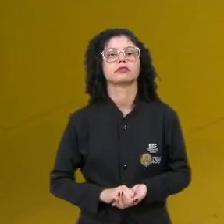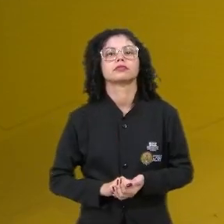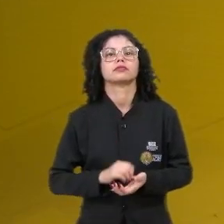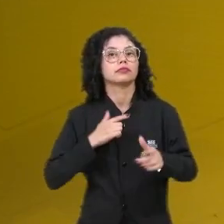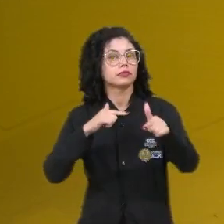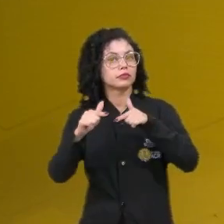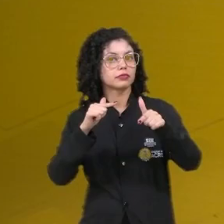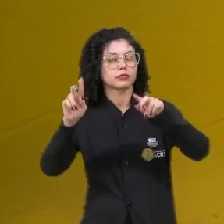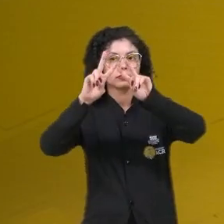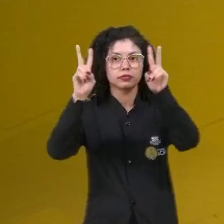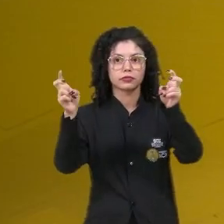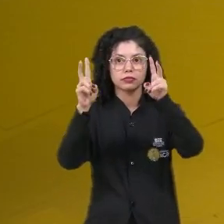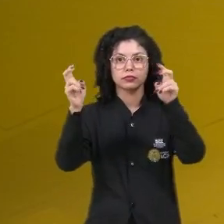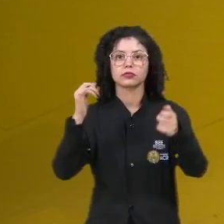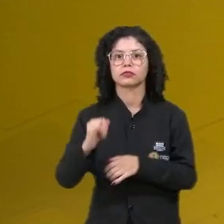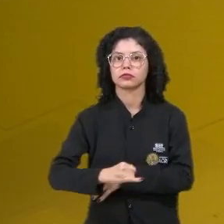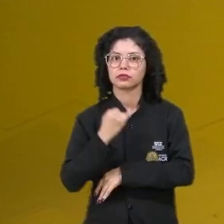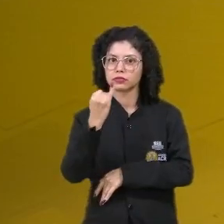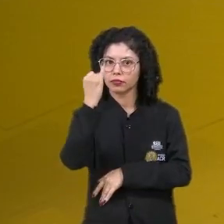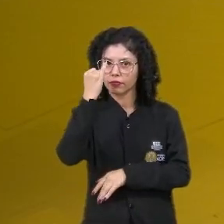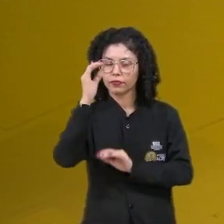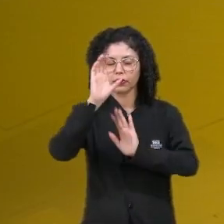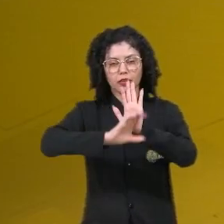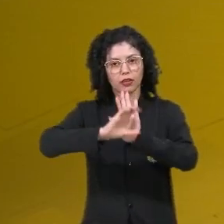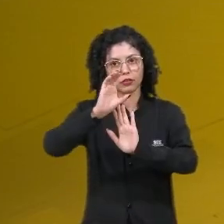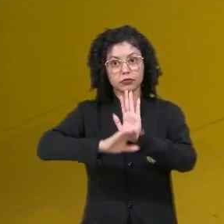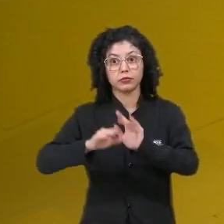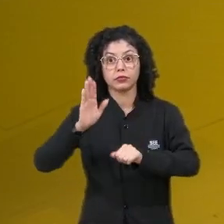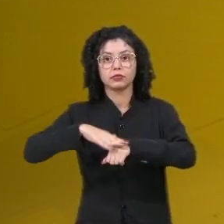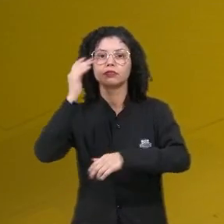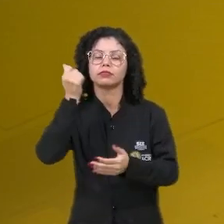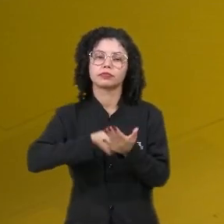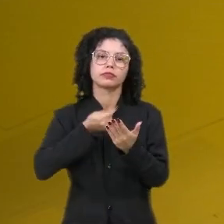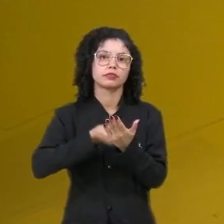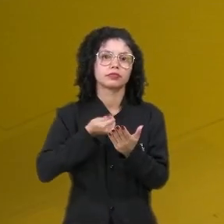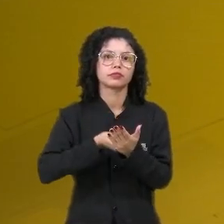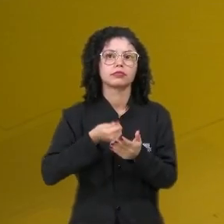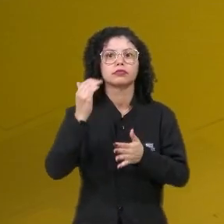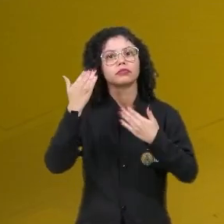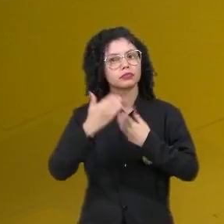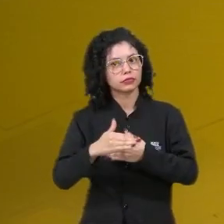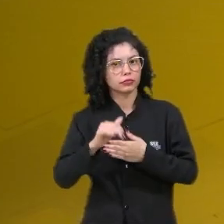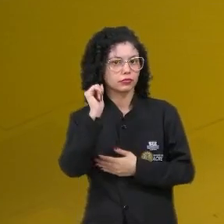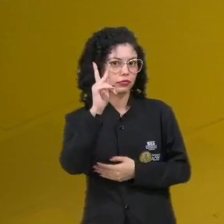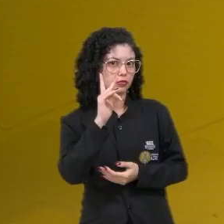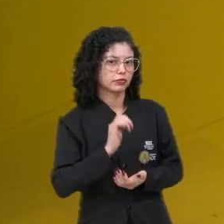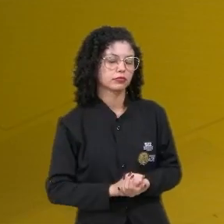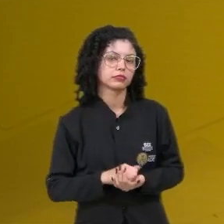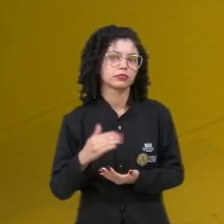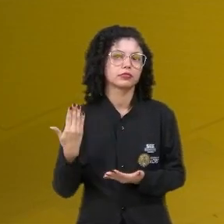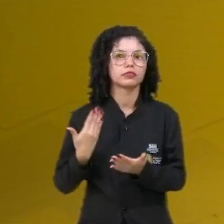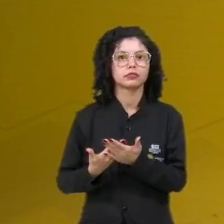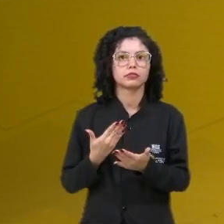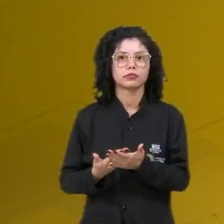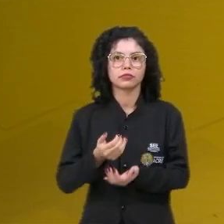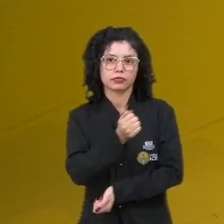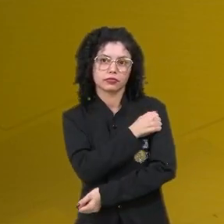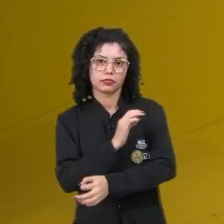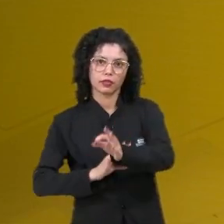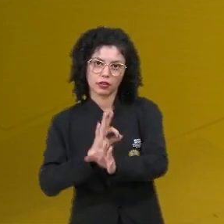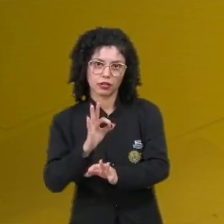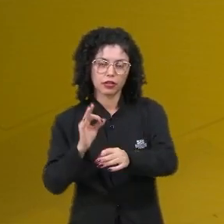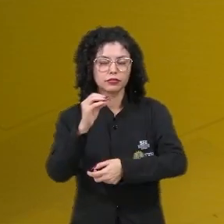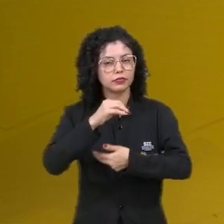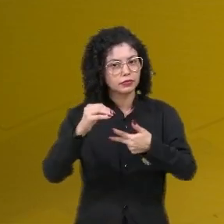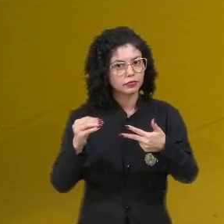estamos trabalhando os principais conteúdos, os conteúdos que são mais cobrados na prova, correto? Nosso aluno que está se preparando para